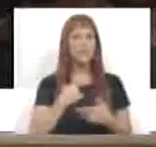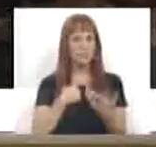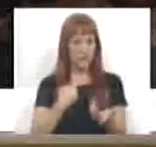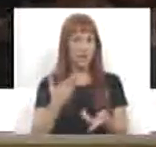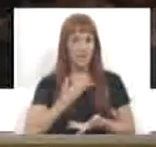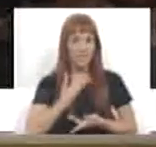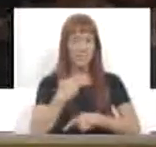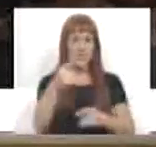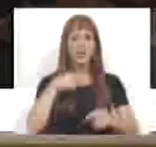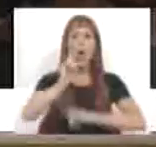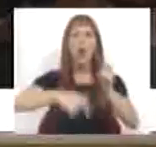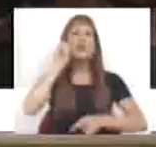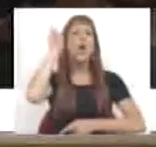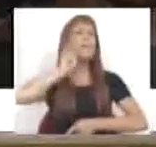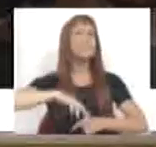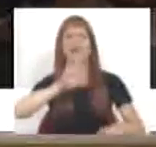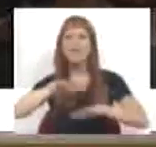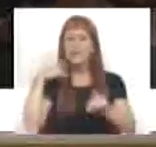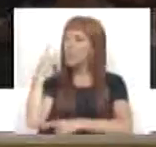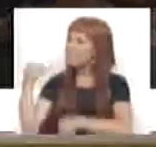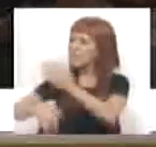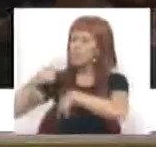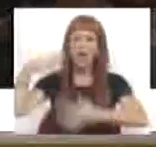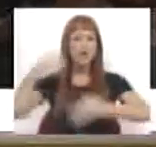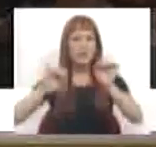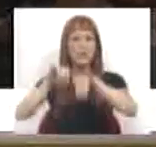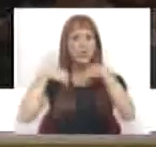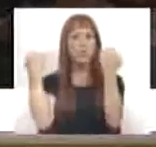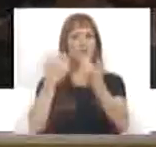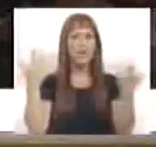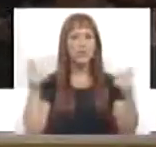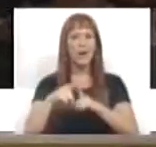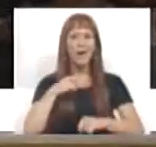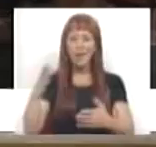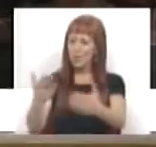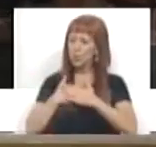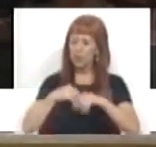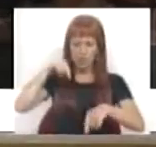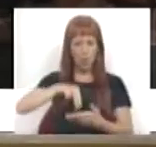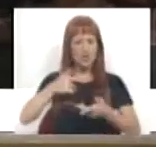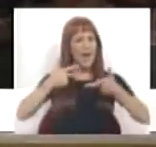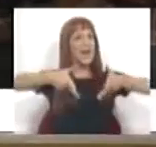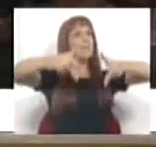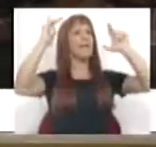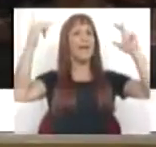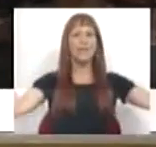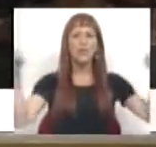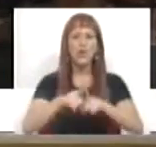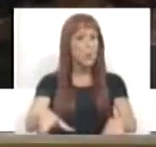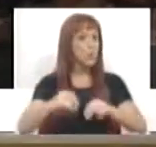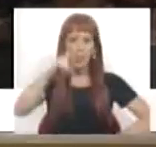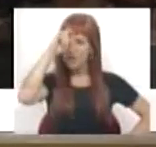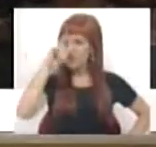isso àqueles e àquelas que dedicaram a sua vida à justiça social, a quem nos deu o estar aqui em liberdade e que